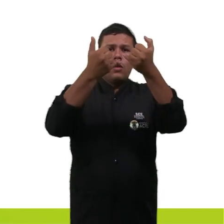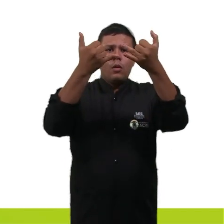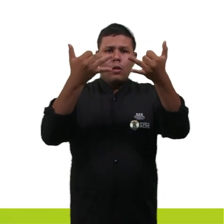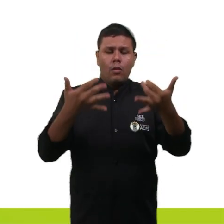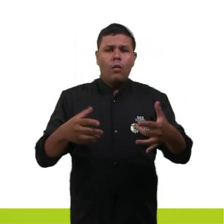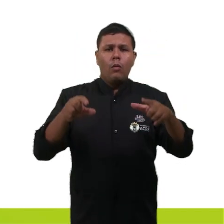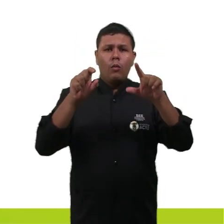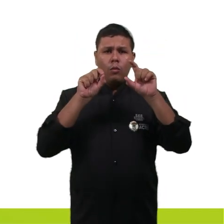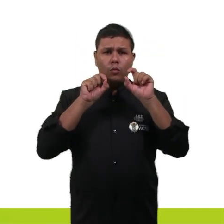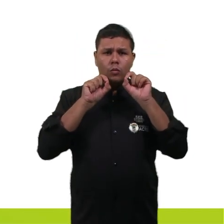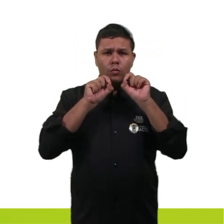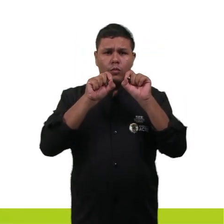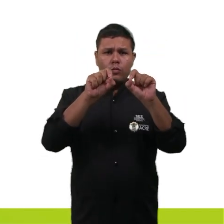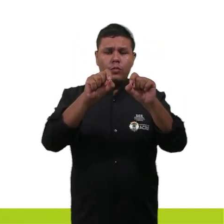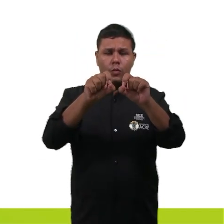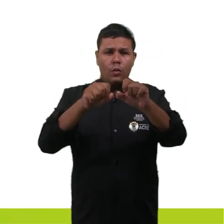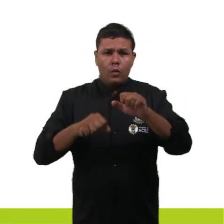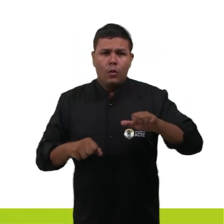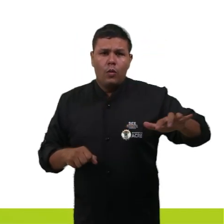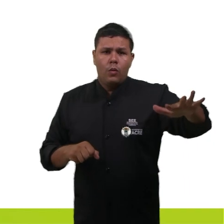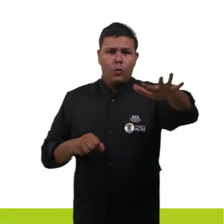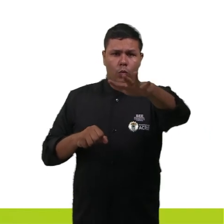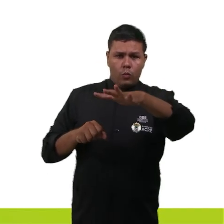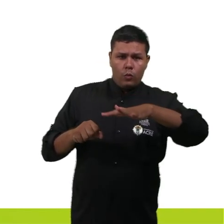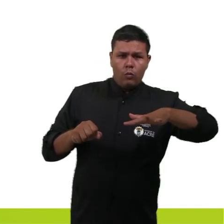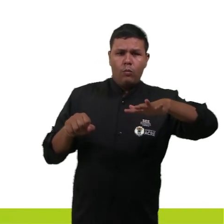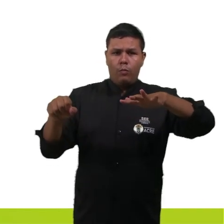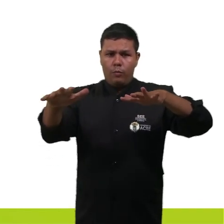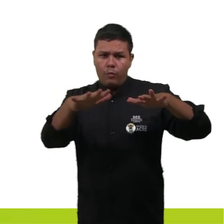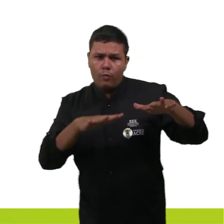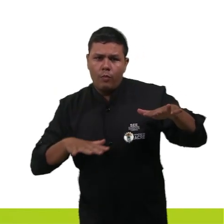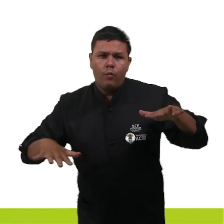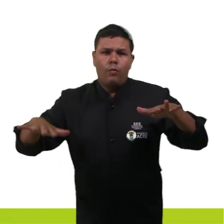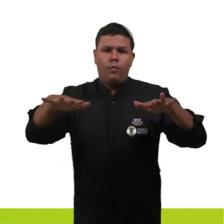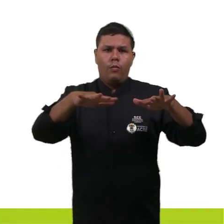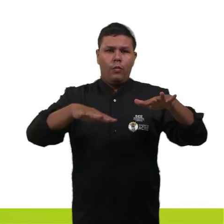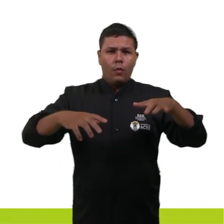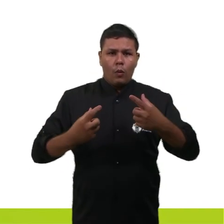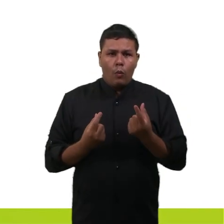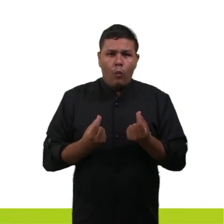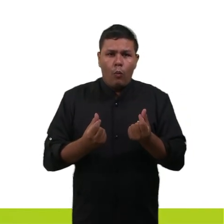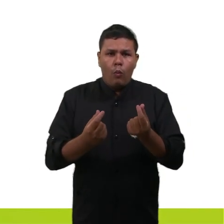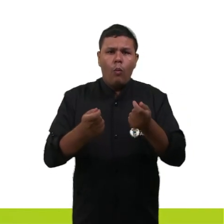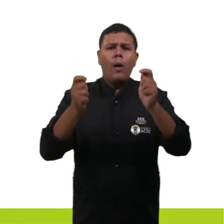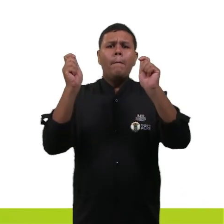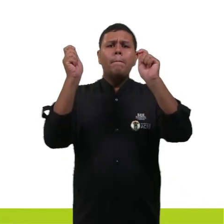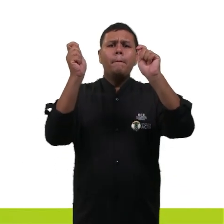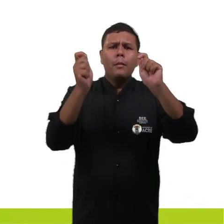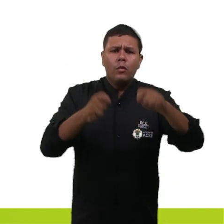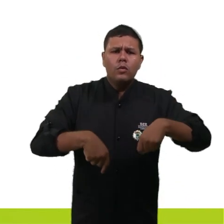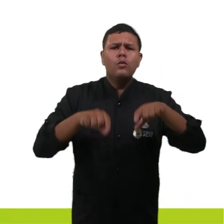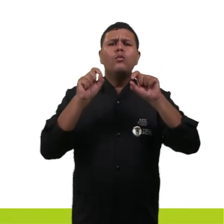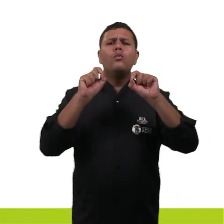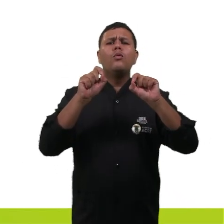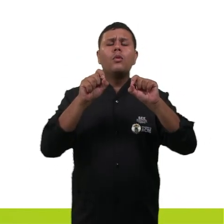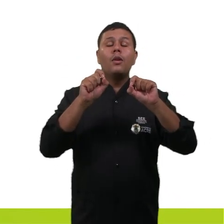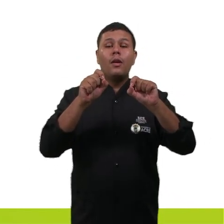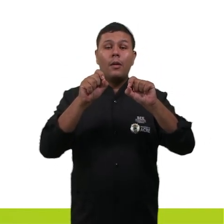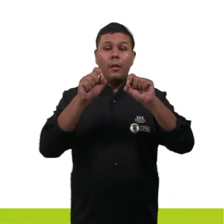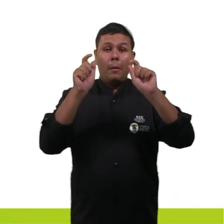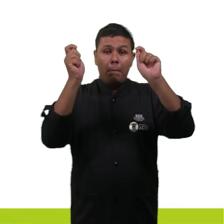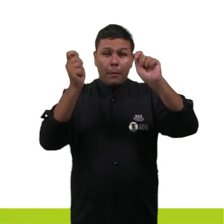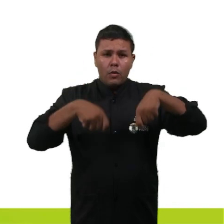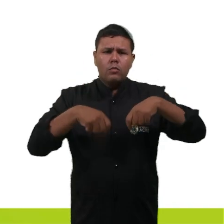por meio da setorização das atividades econômicas, é possível o quê, professor? É possível